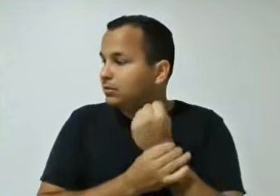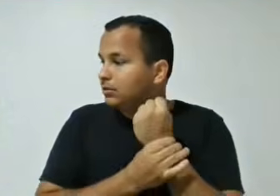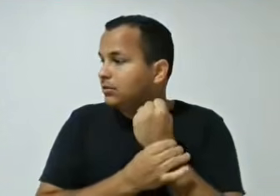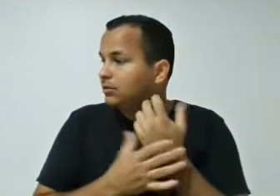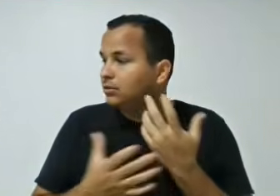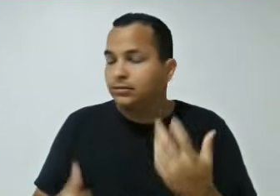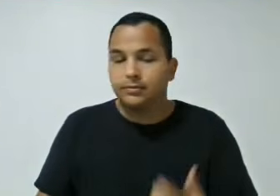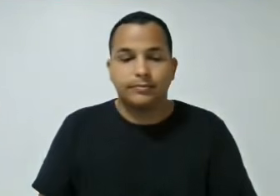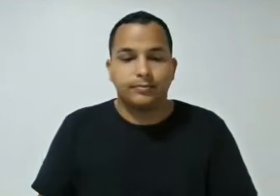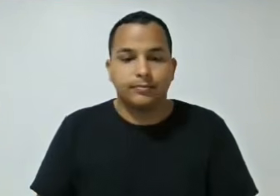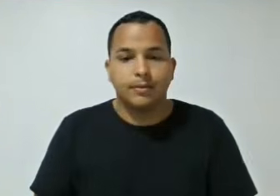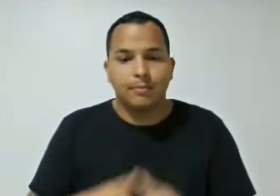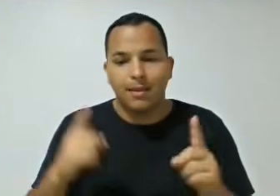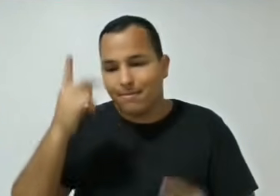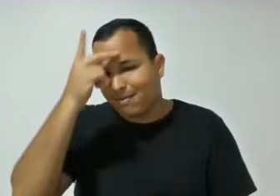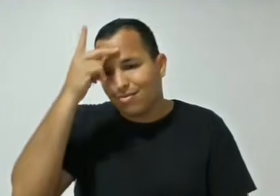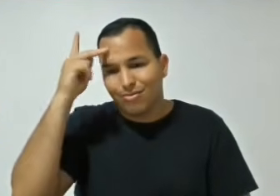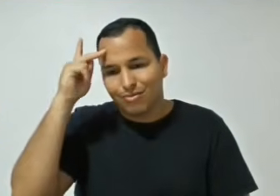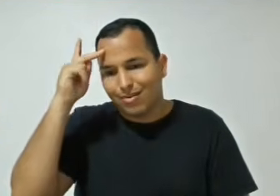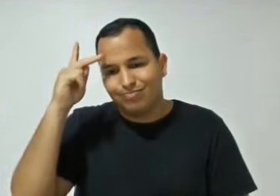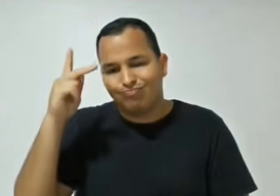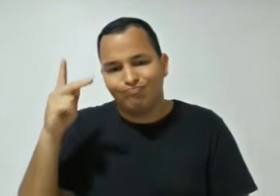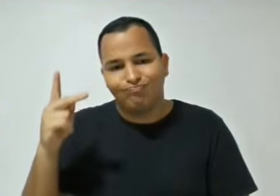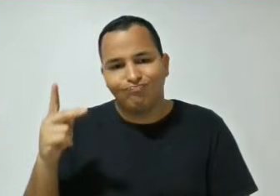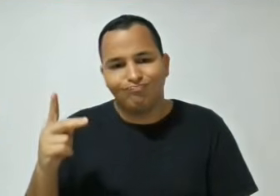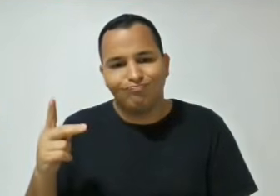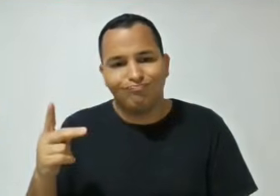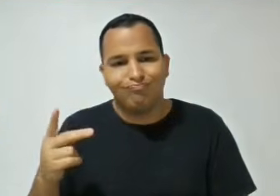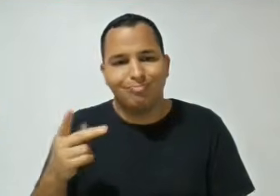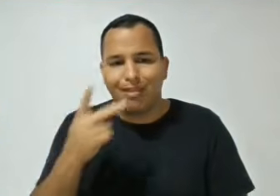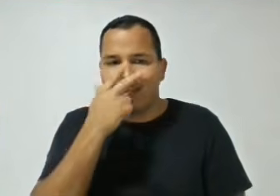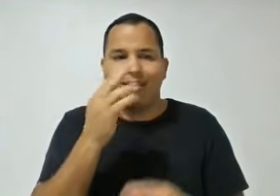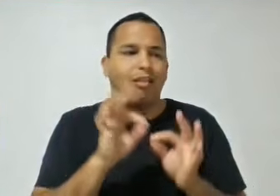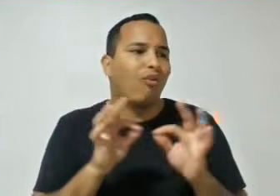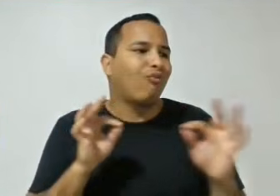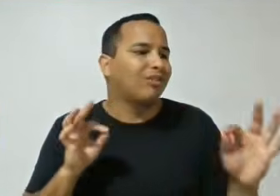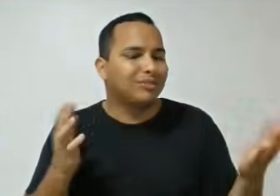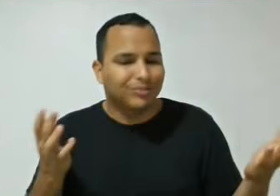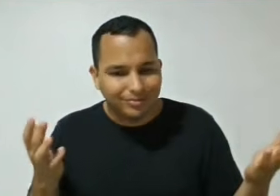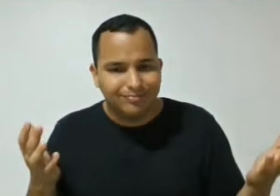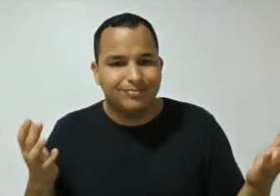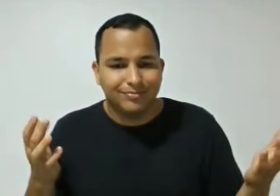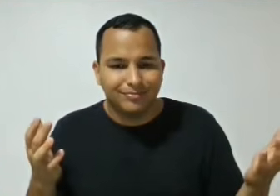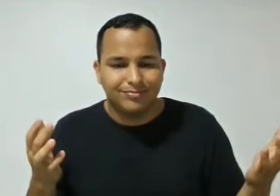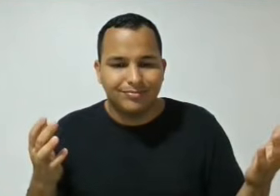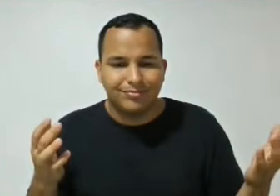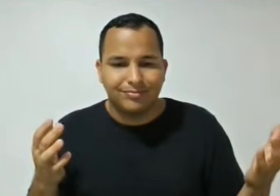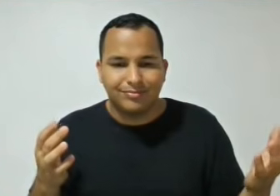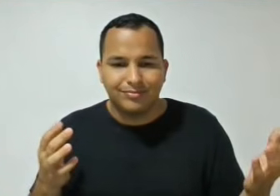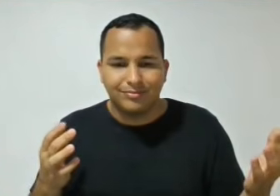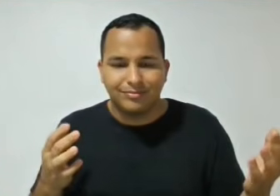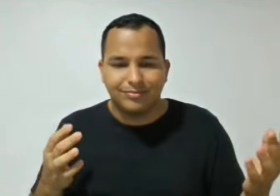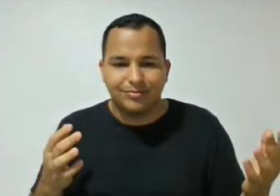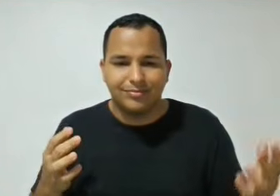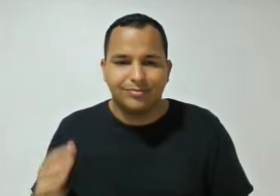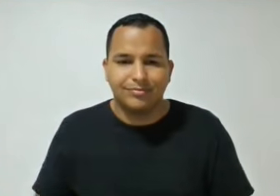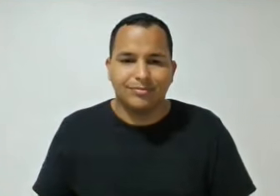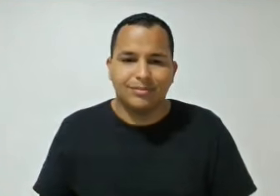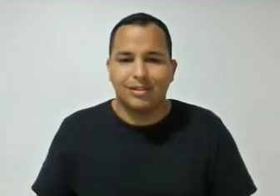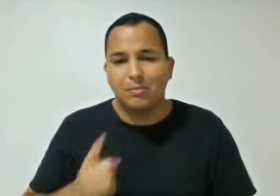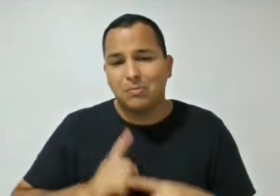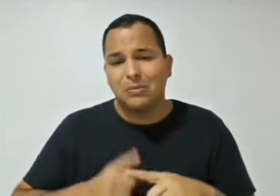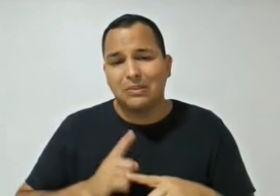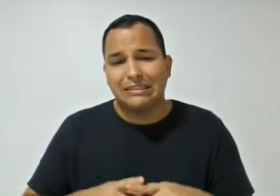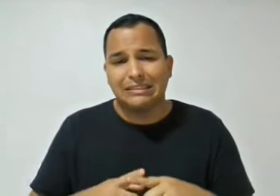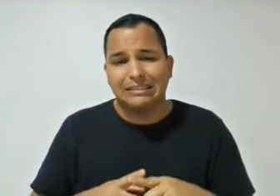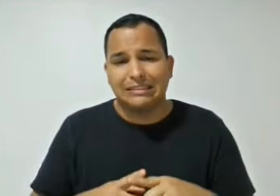pessoas se afastaram. Eu acho que o processo pandêmico também foi muito complicado, porque